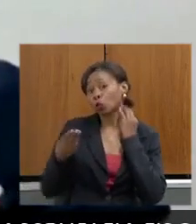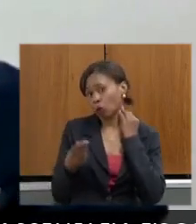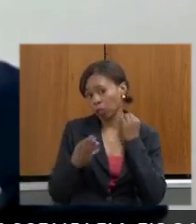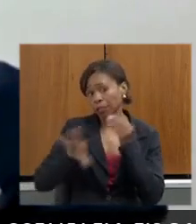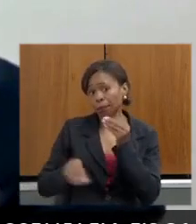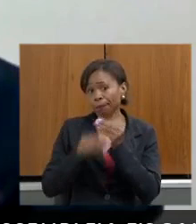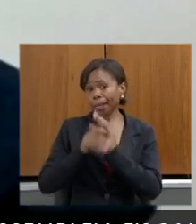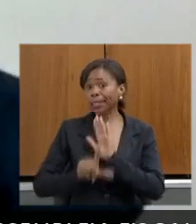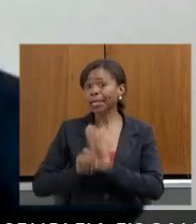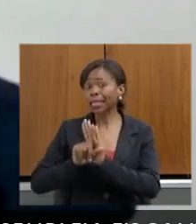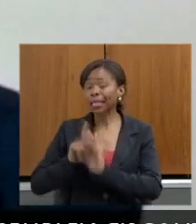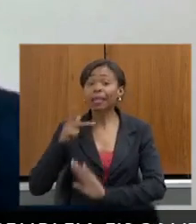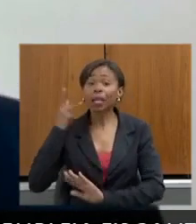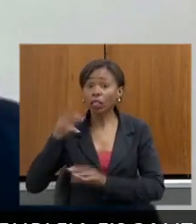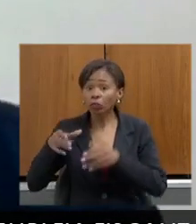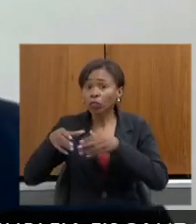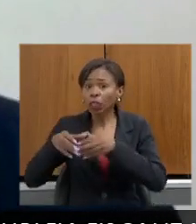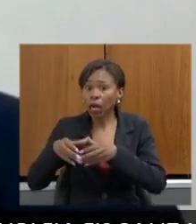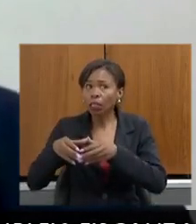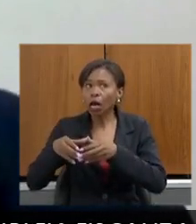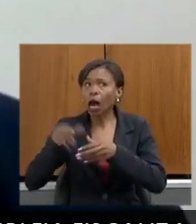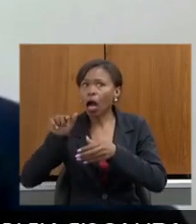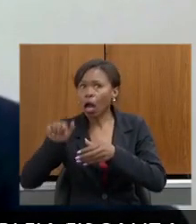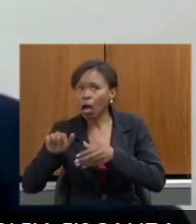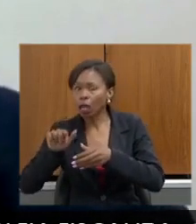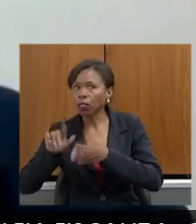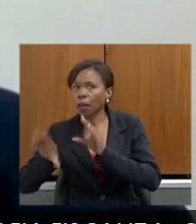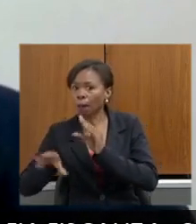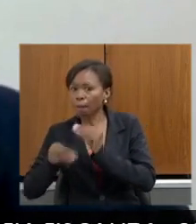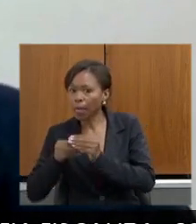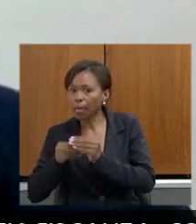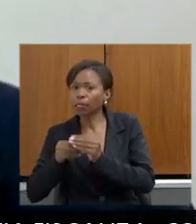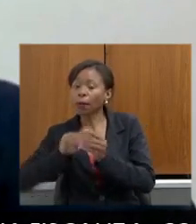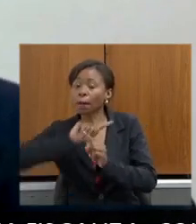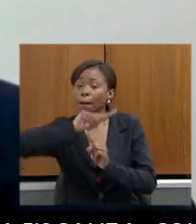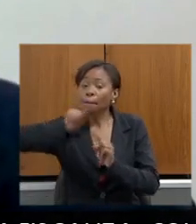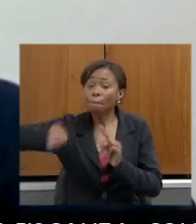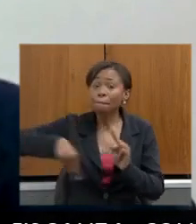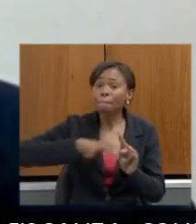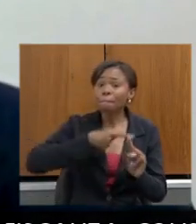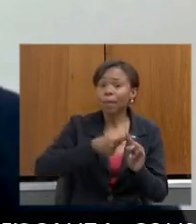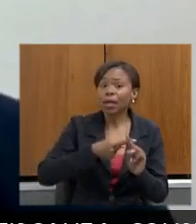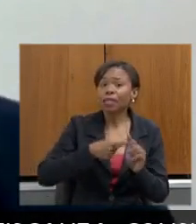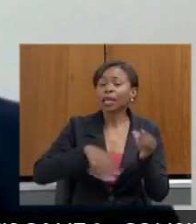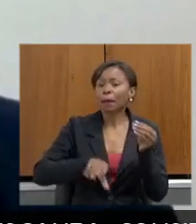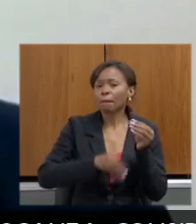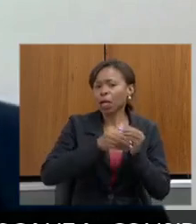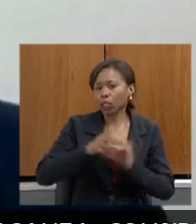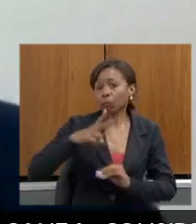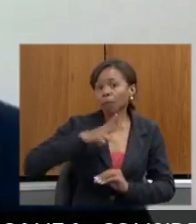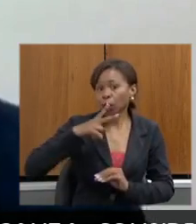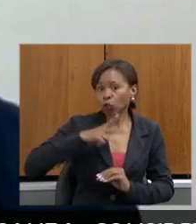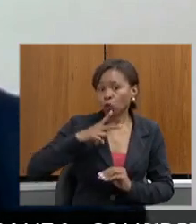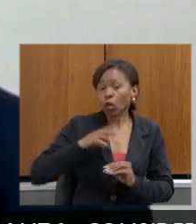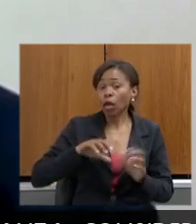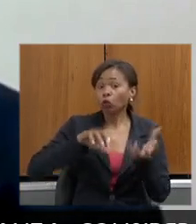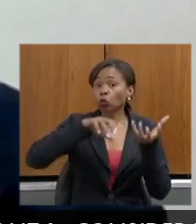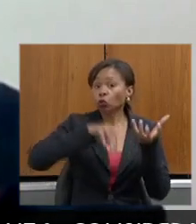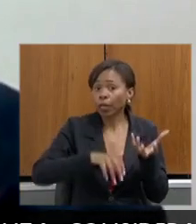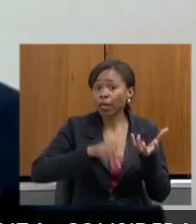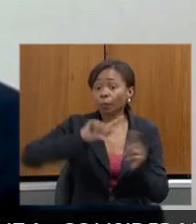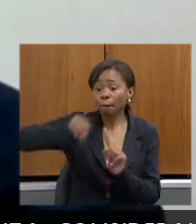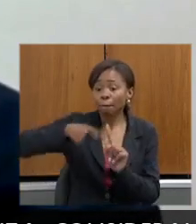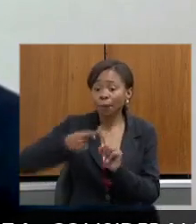se nós jantar e mesa de bancada e metas individuais do congresso e